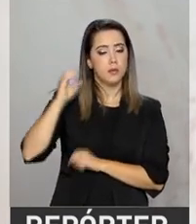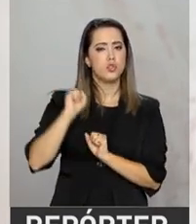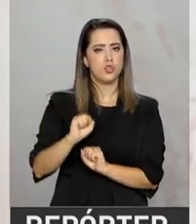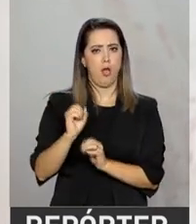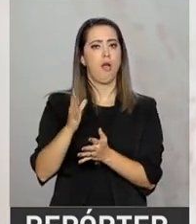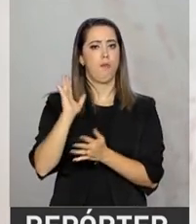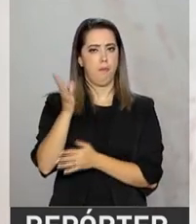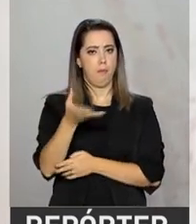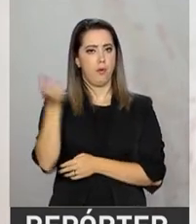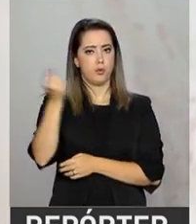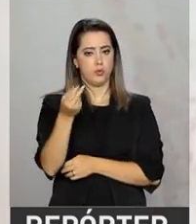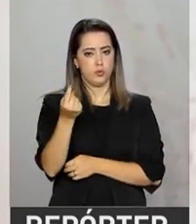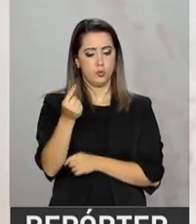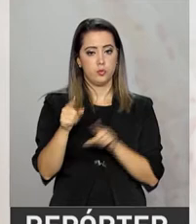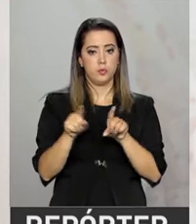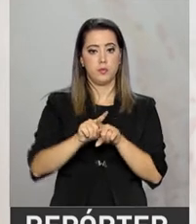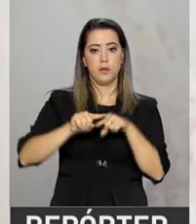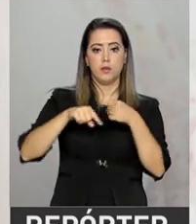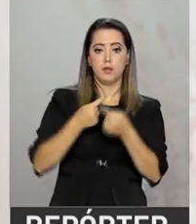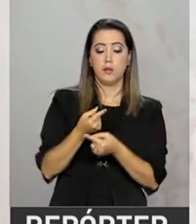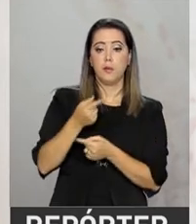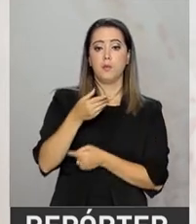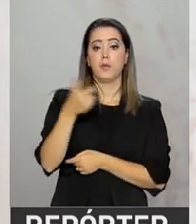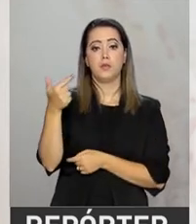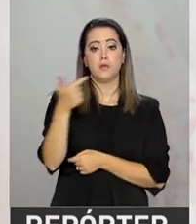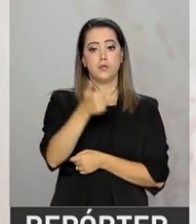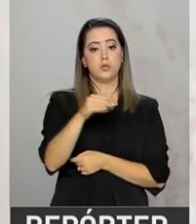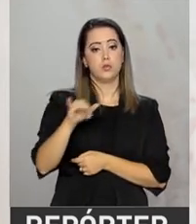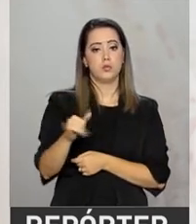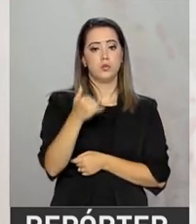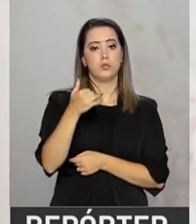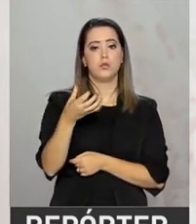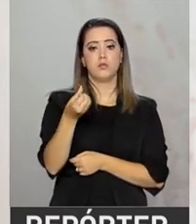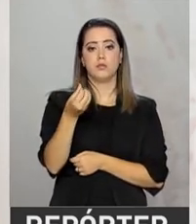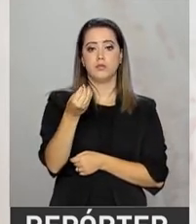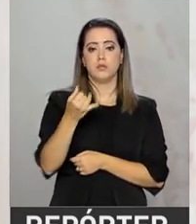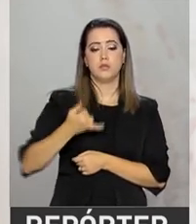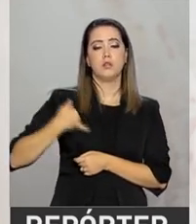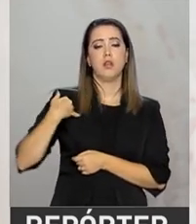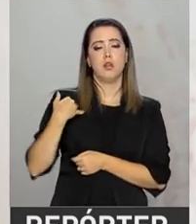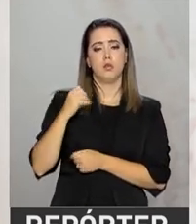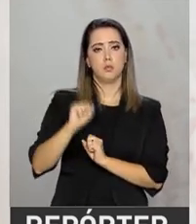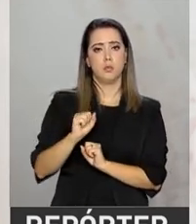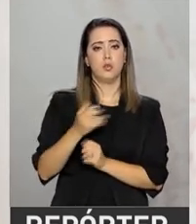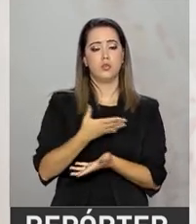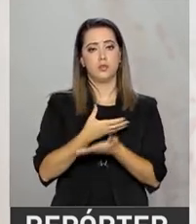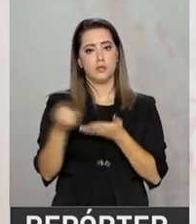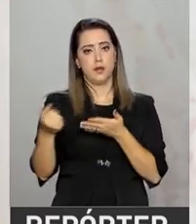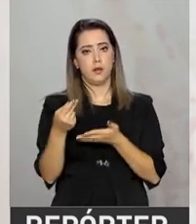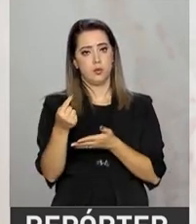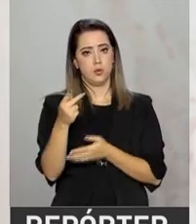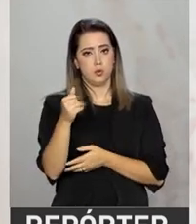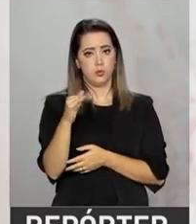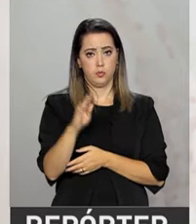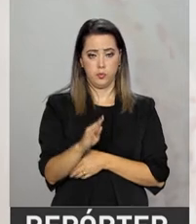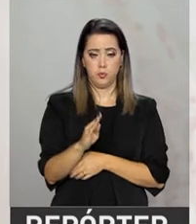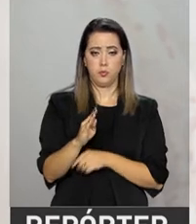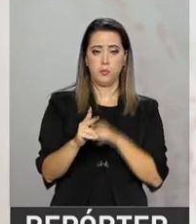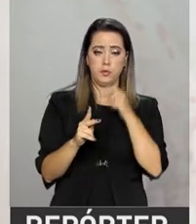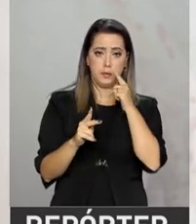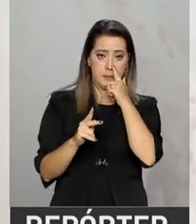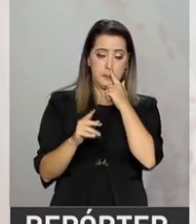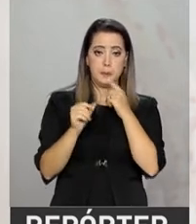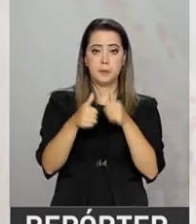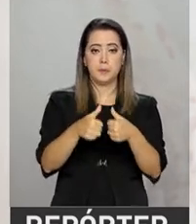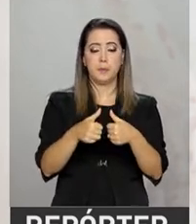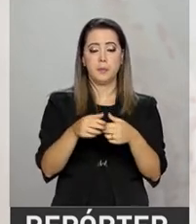pessoas com idade a partir de 60 anos e que possuem conta na caixa ou banco do brasil terão dinheiro depositado